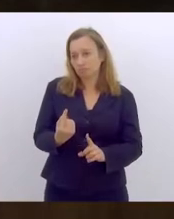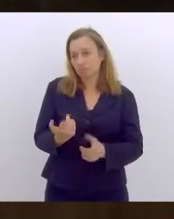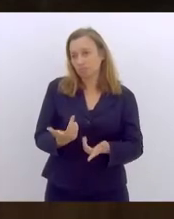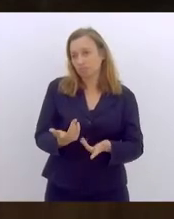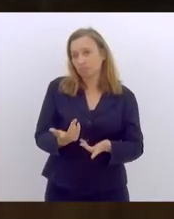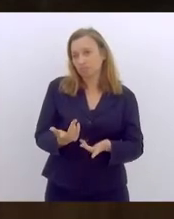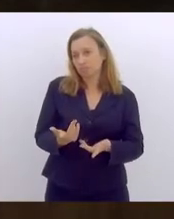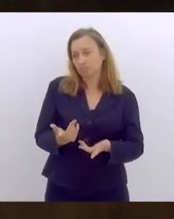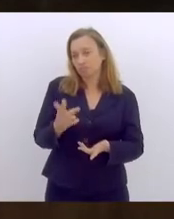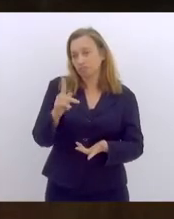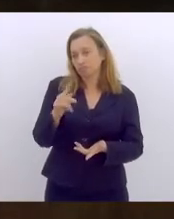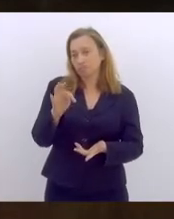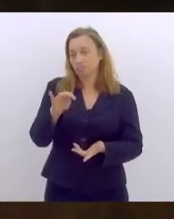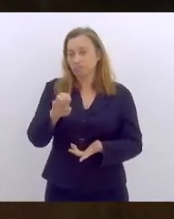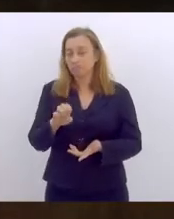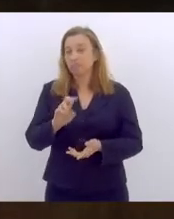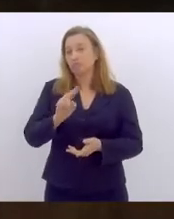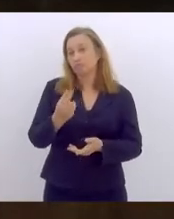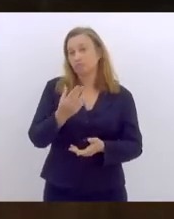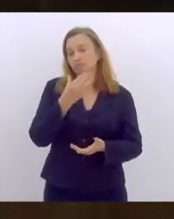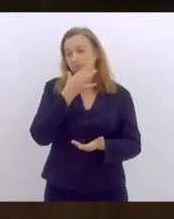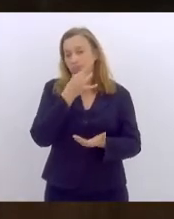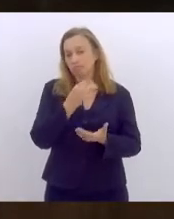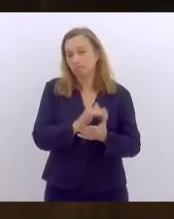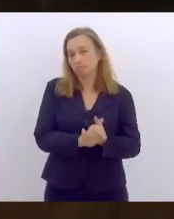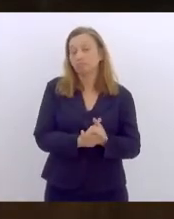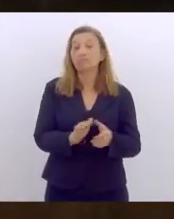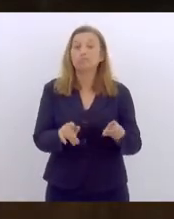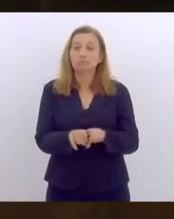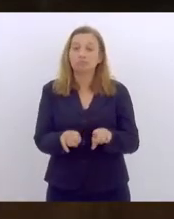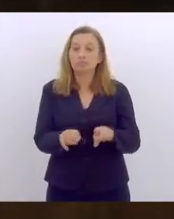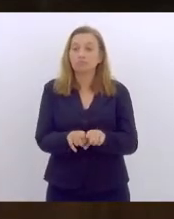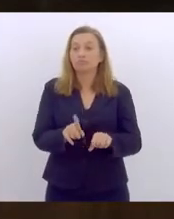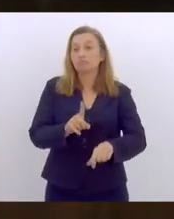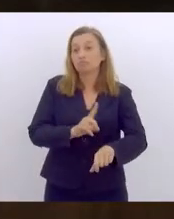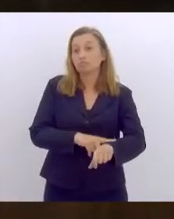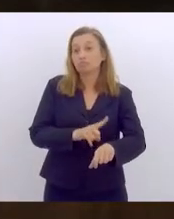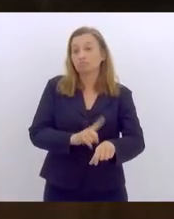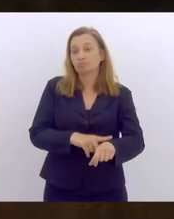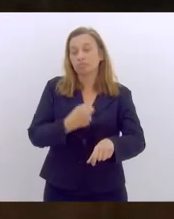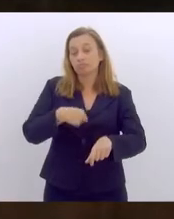marido, e até mesmo na consulta médica,